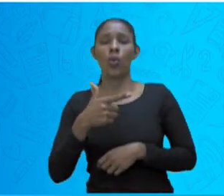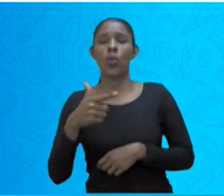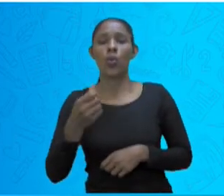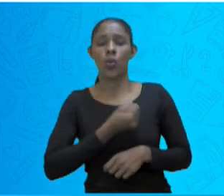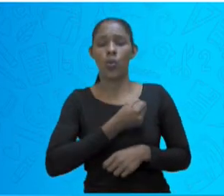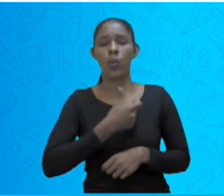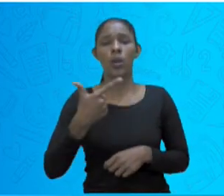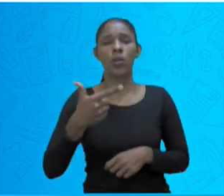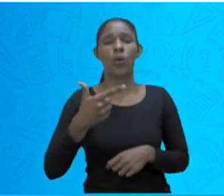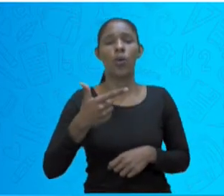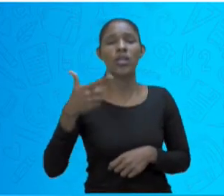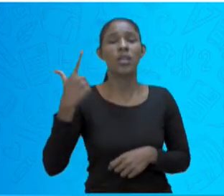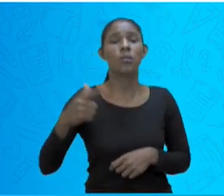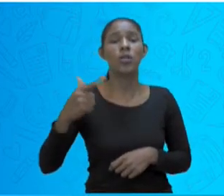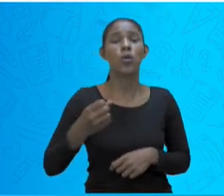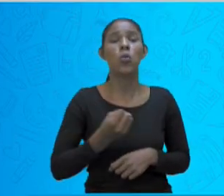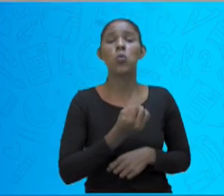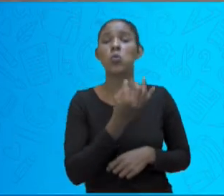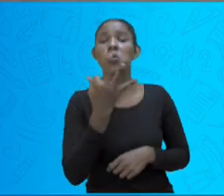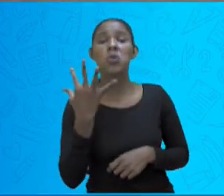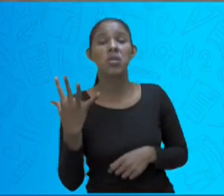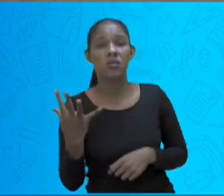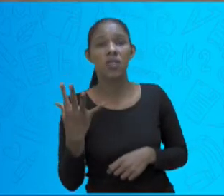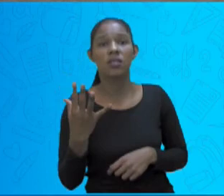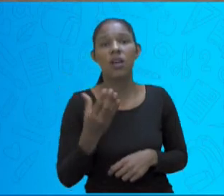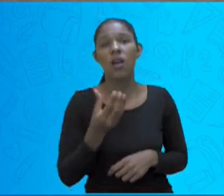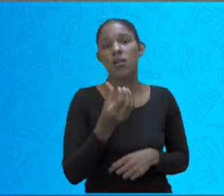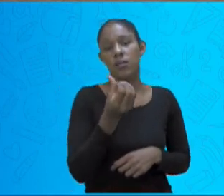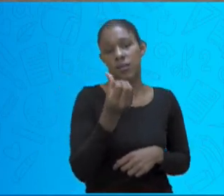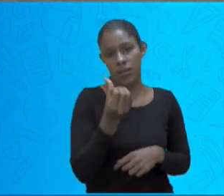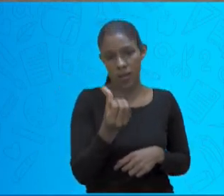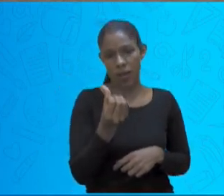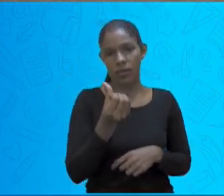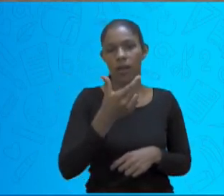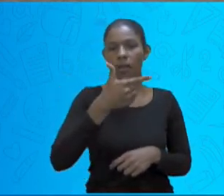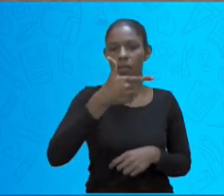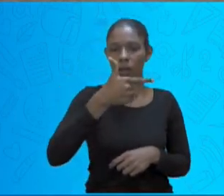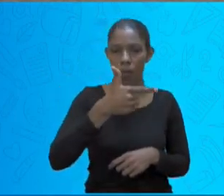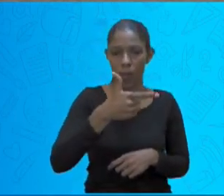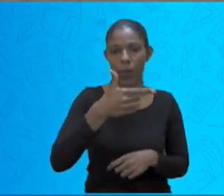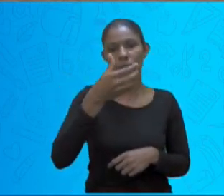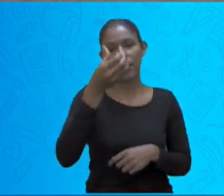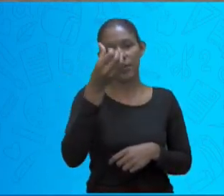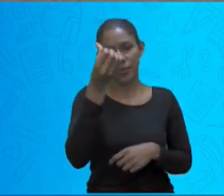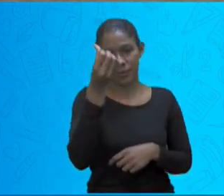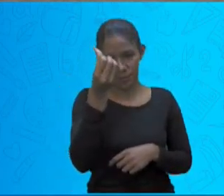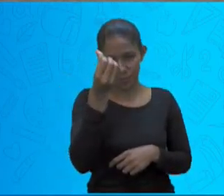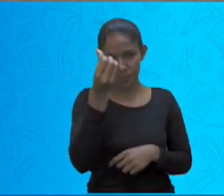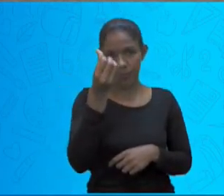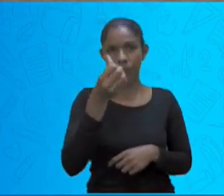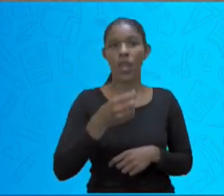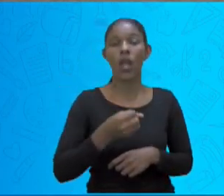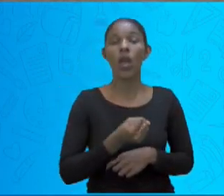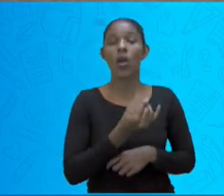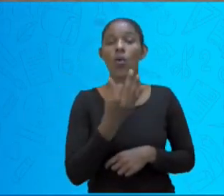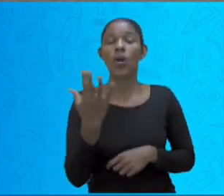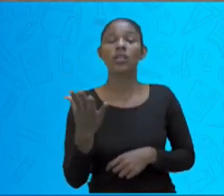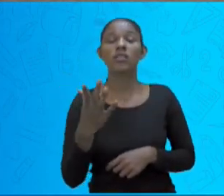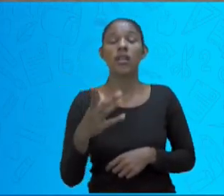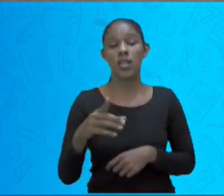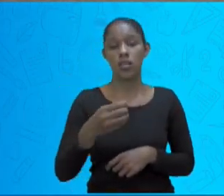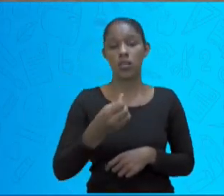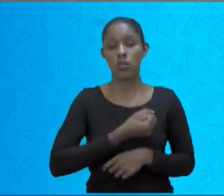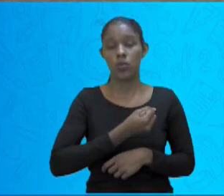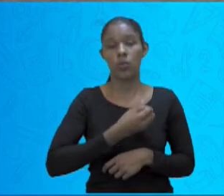repetiu? 6 vezes. 2, 4, 6. 2 elevado à sexta potência. Quantas vezes o 3